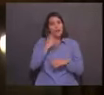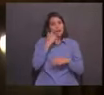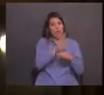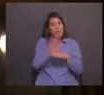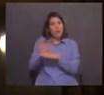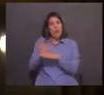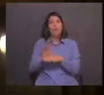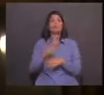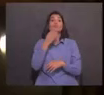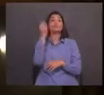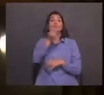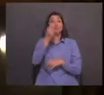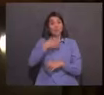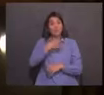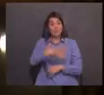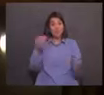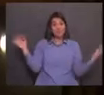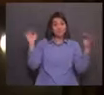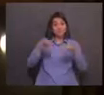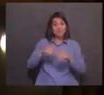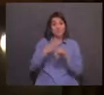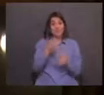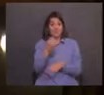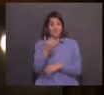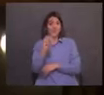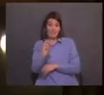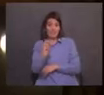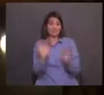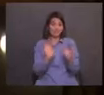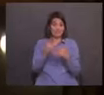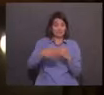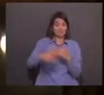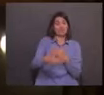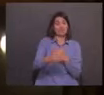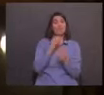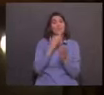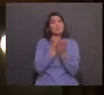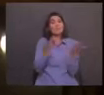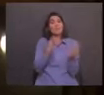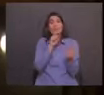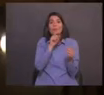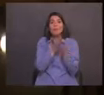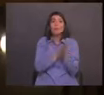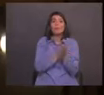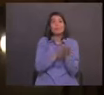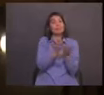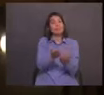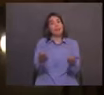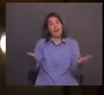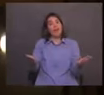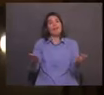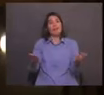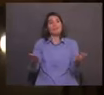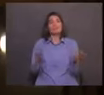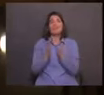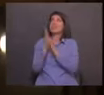da Juventude 2023 e a sua preparação oferecem variadas oportunidades para o testemunho dos